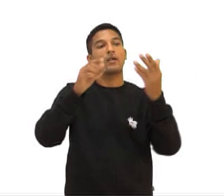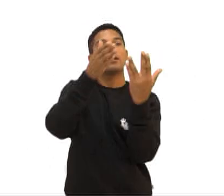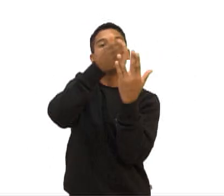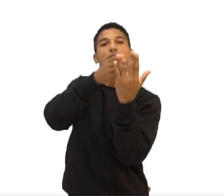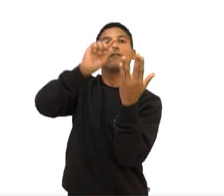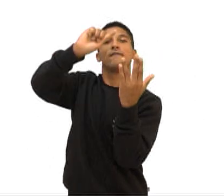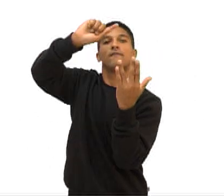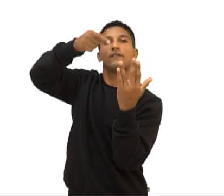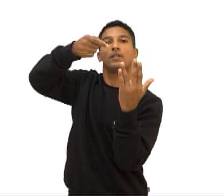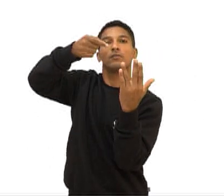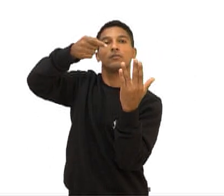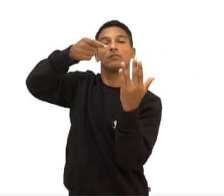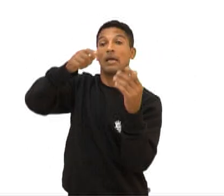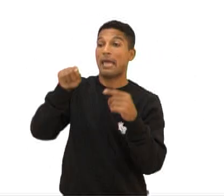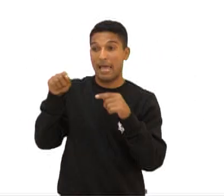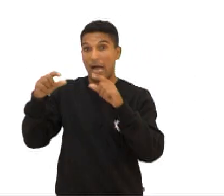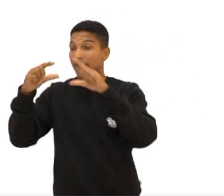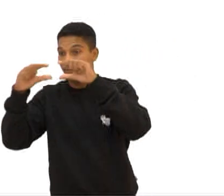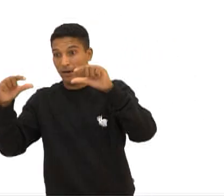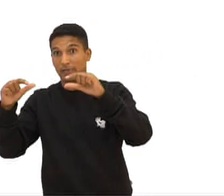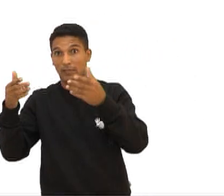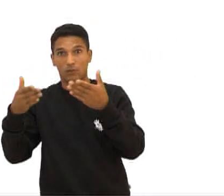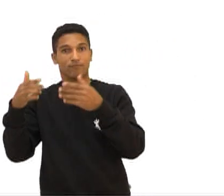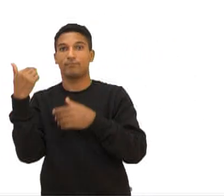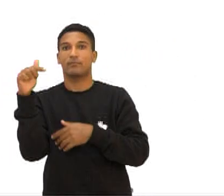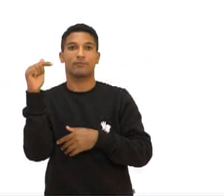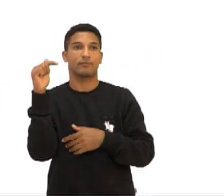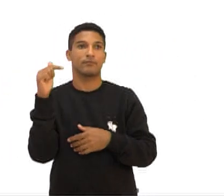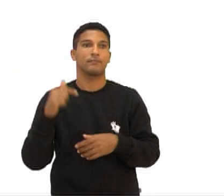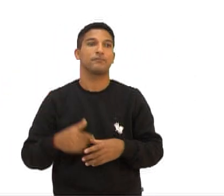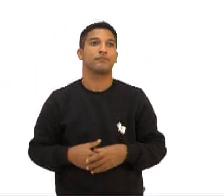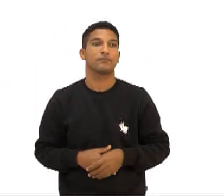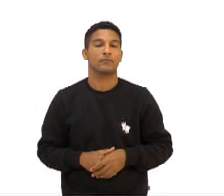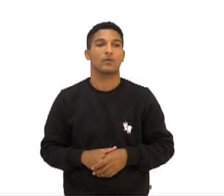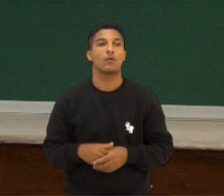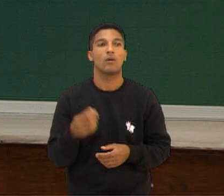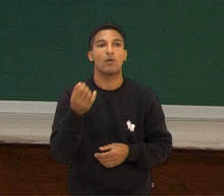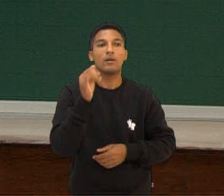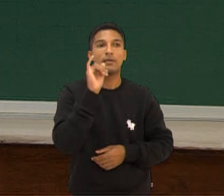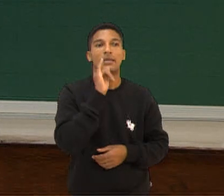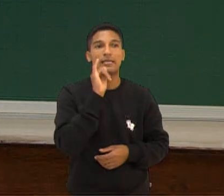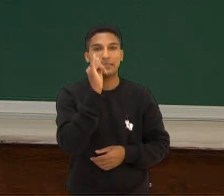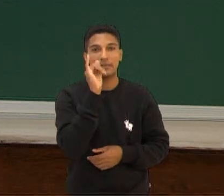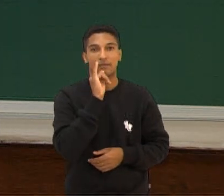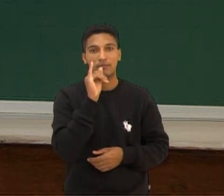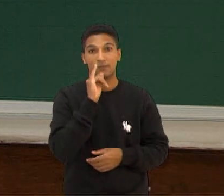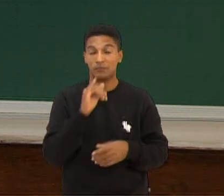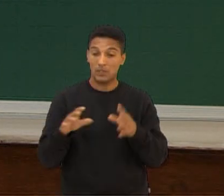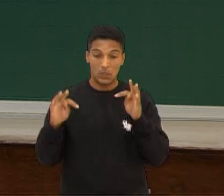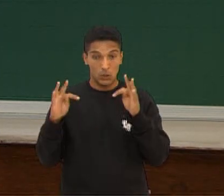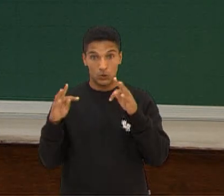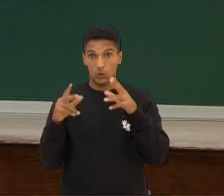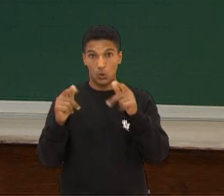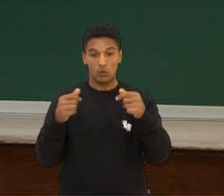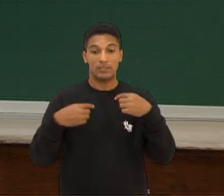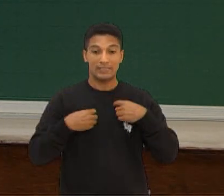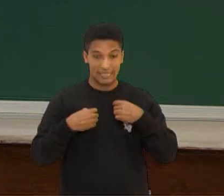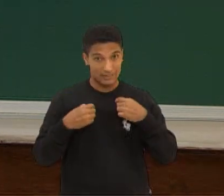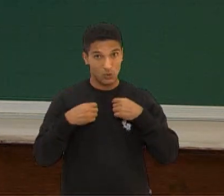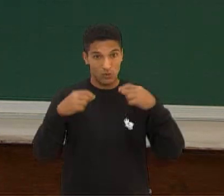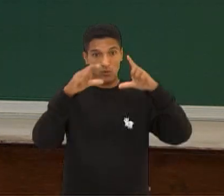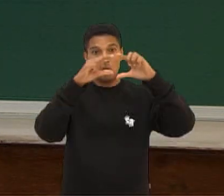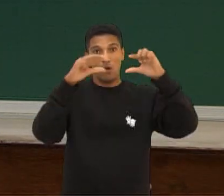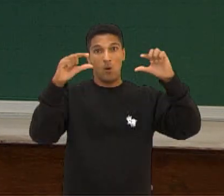Exemplo, todas as roupas que são largas são mais confortáveis. Veja, não estou dizendo que todas as roupas são